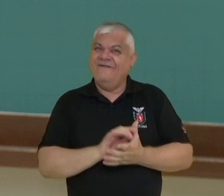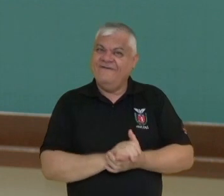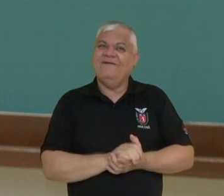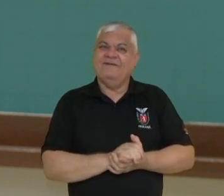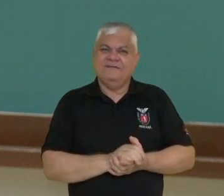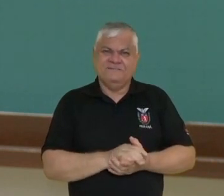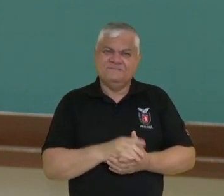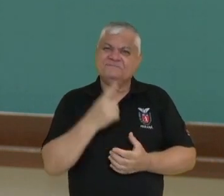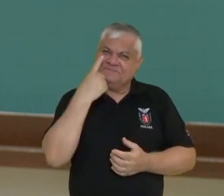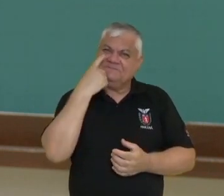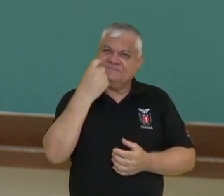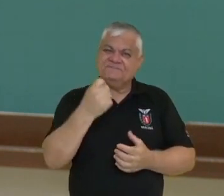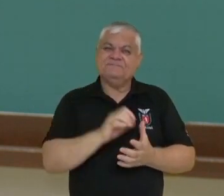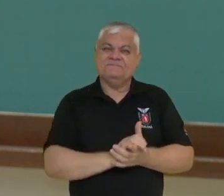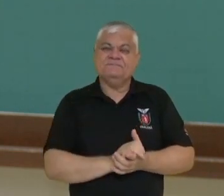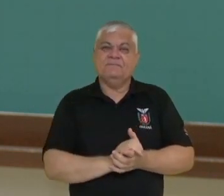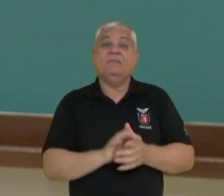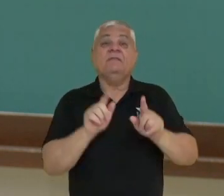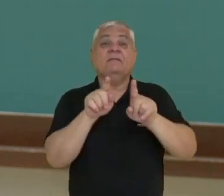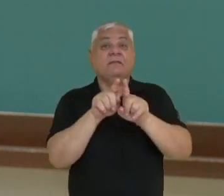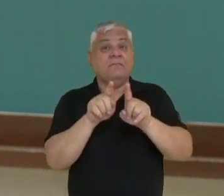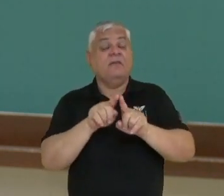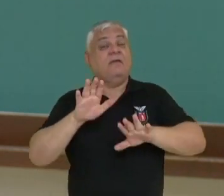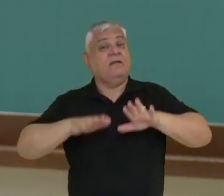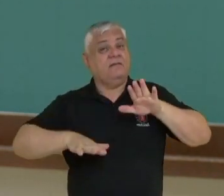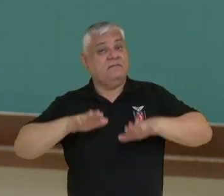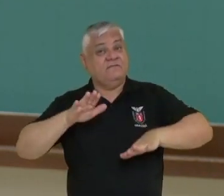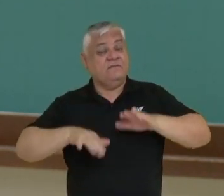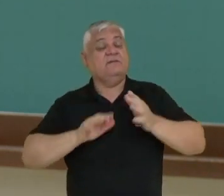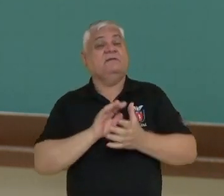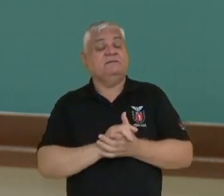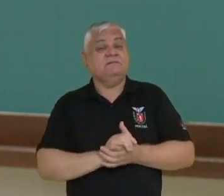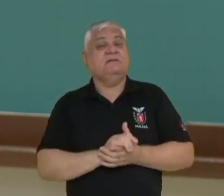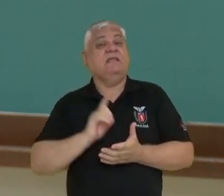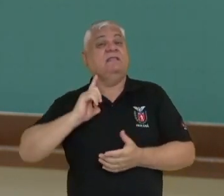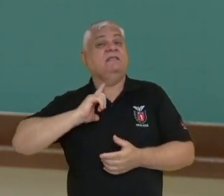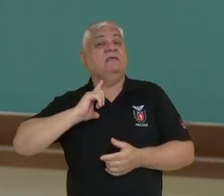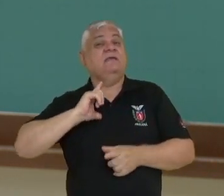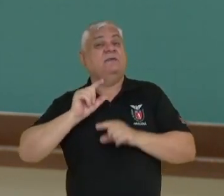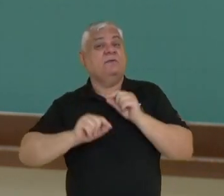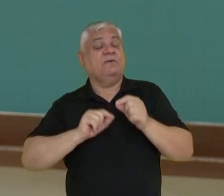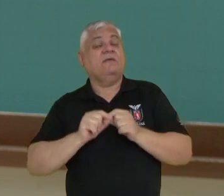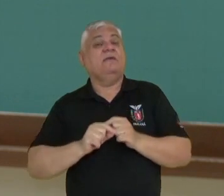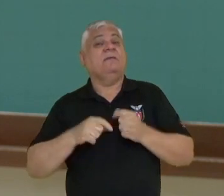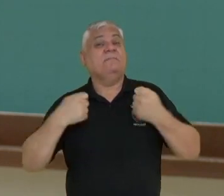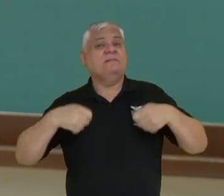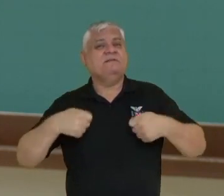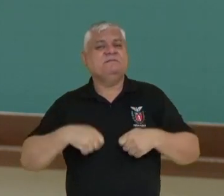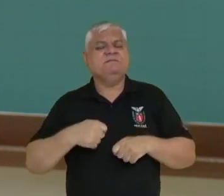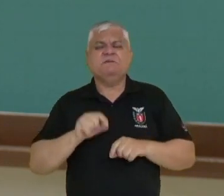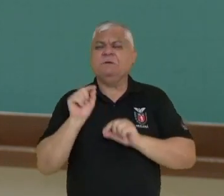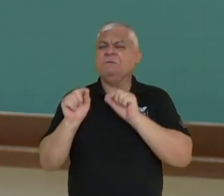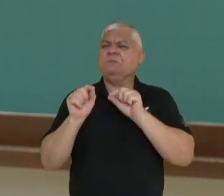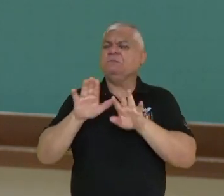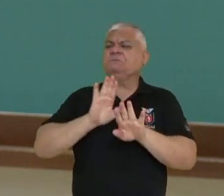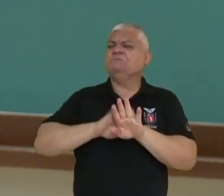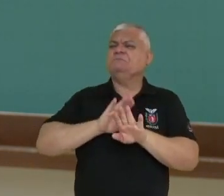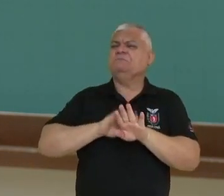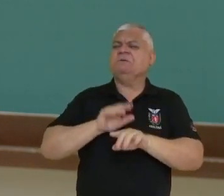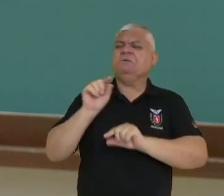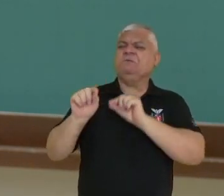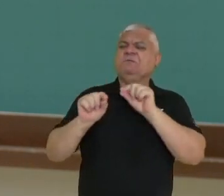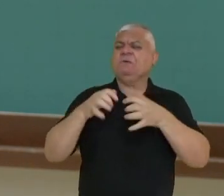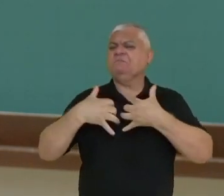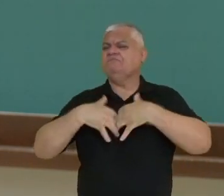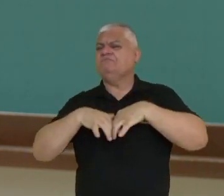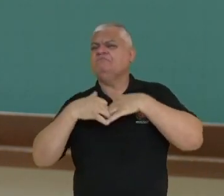não é mesmo? E outras vezes, né, nós temos que interpretar um pouquinho para pensar, né,